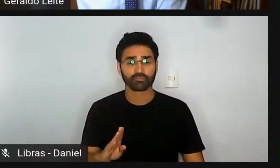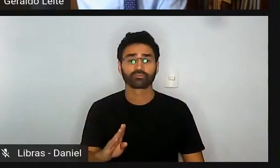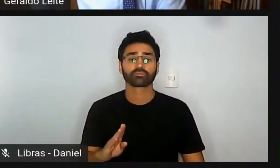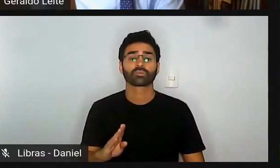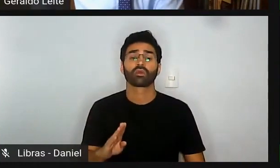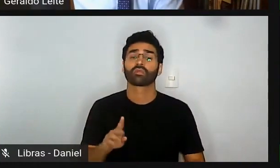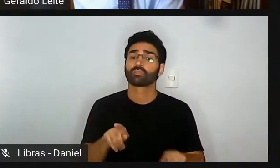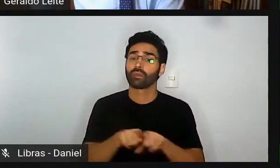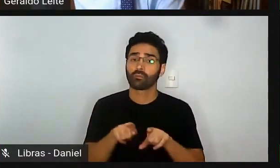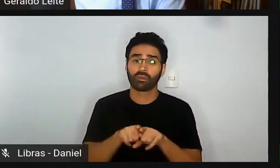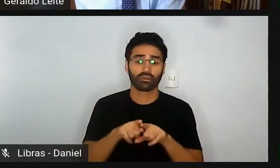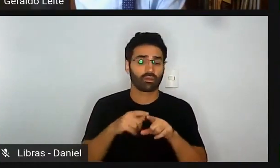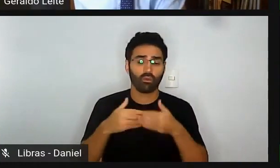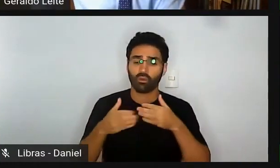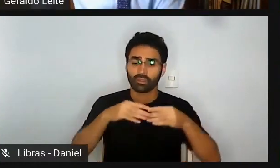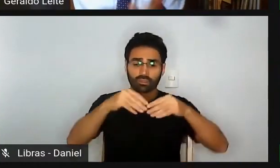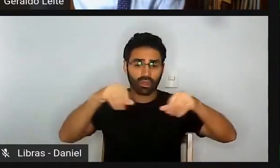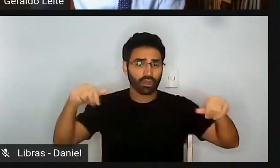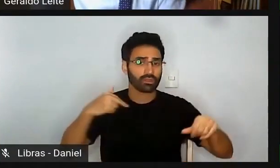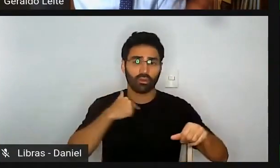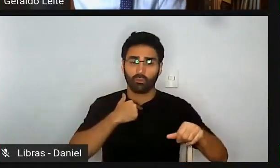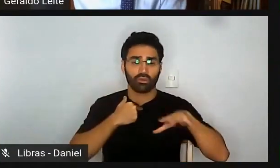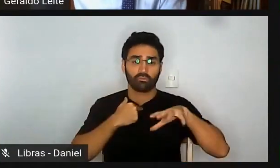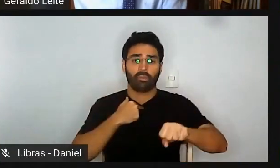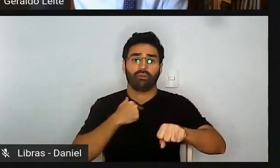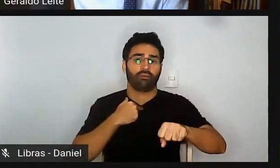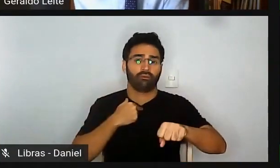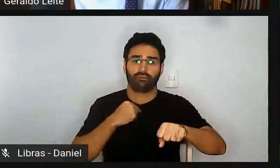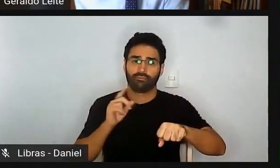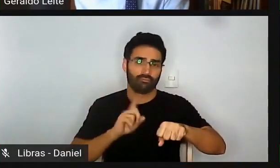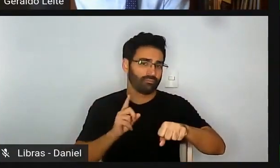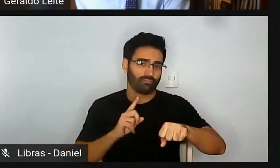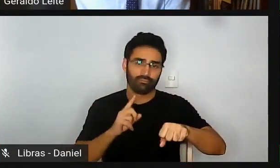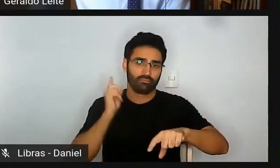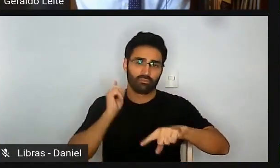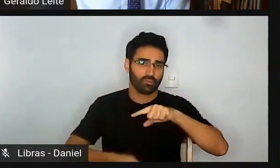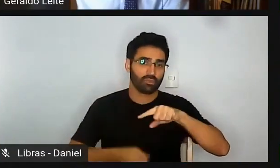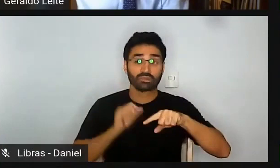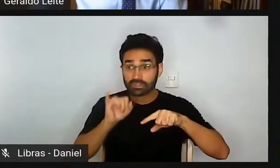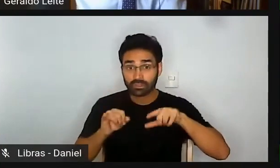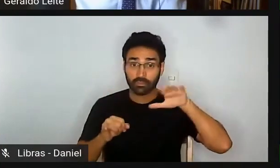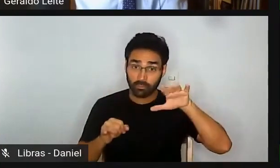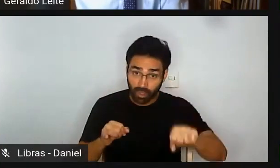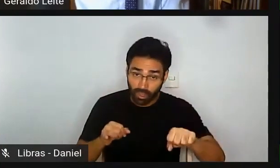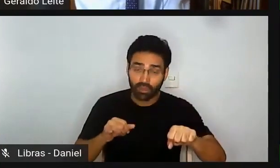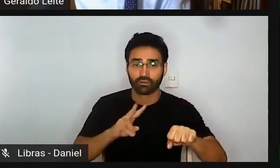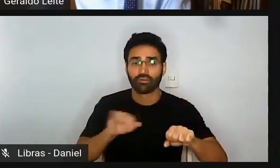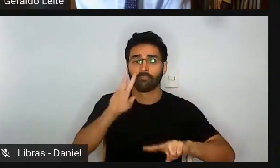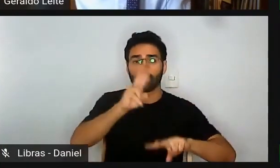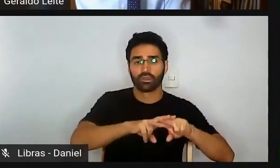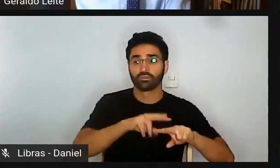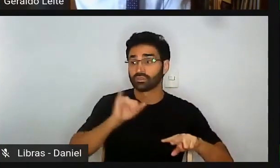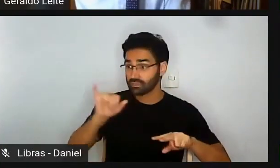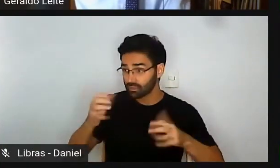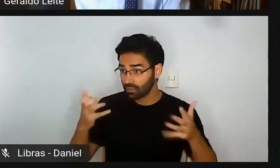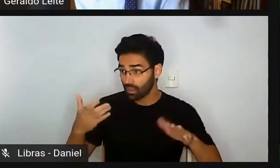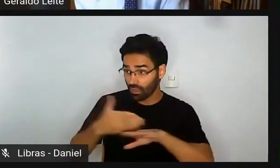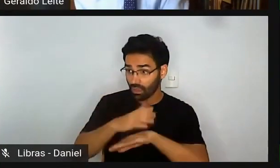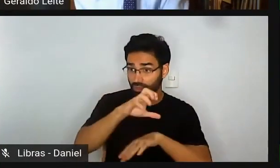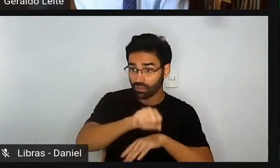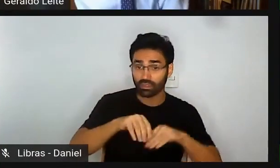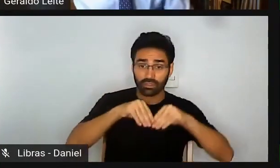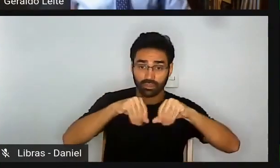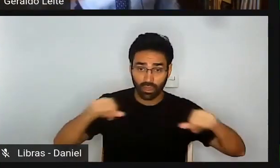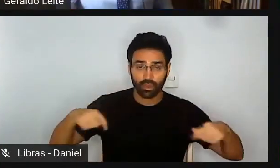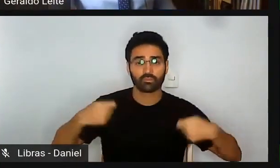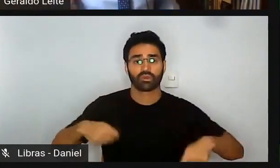podiam sofrer nenhum processo de ocupação, inclusive sob pena de prisão. E quem quisesse ter acesso à terra tinha que